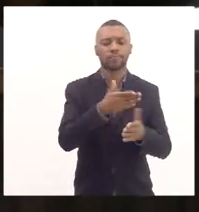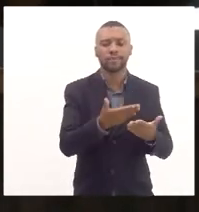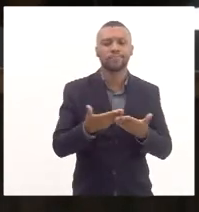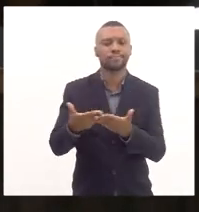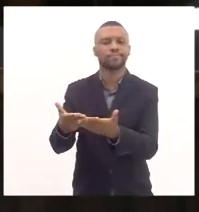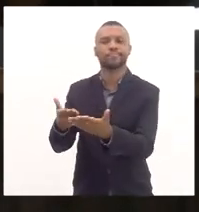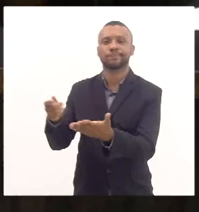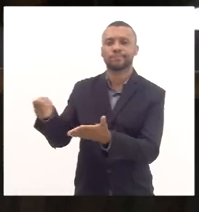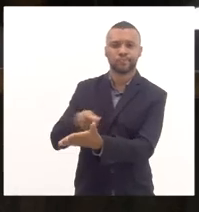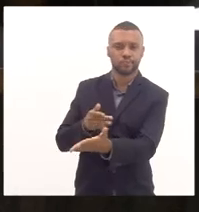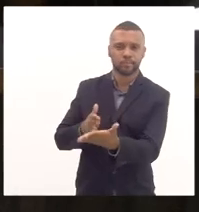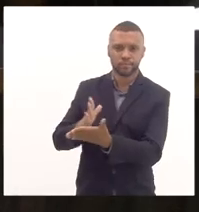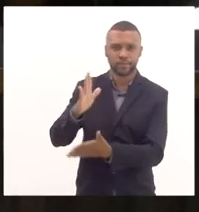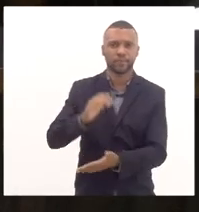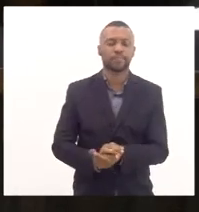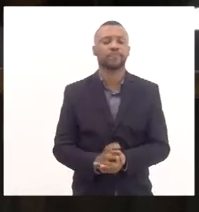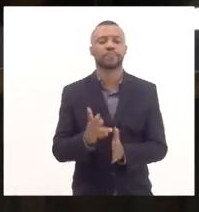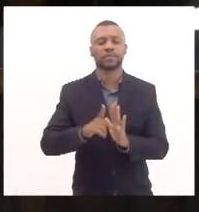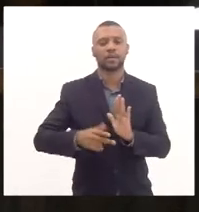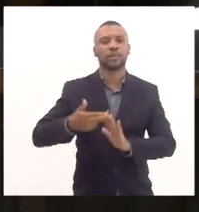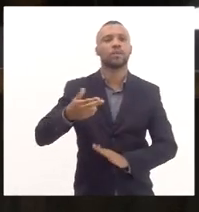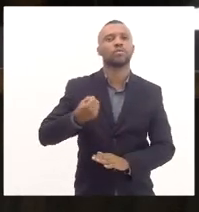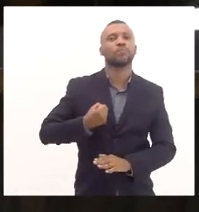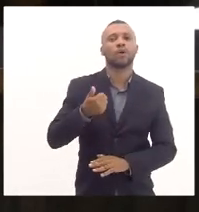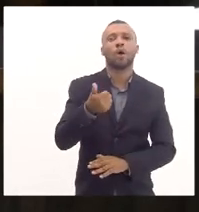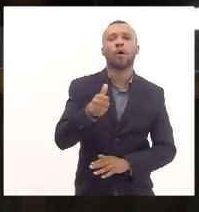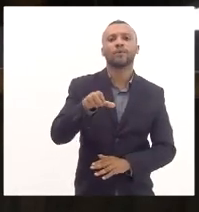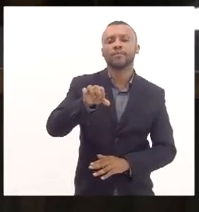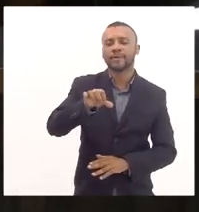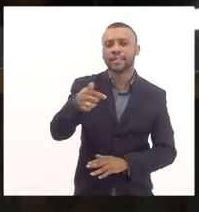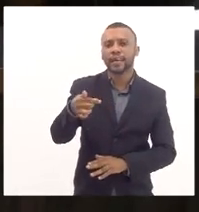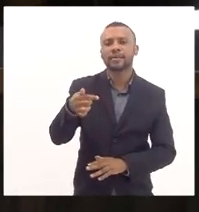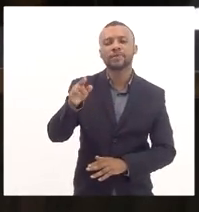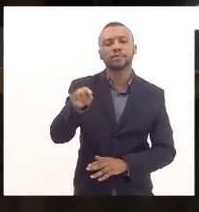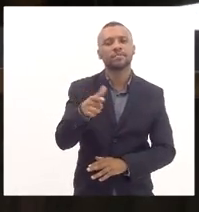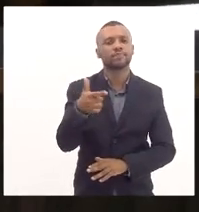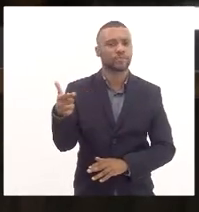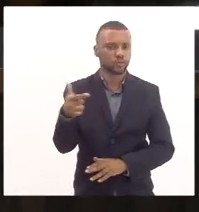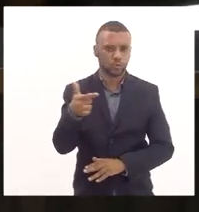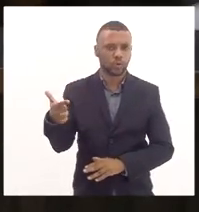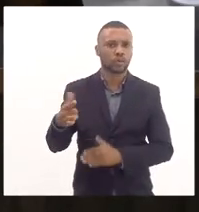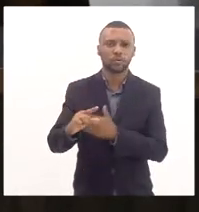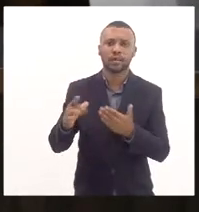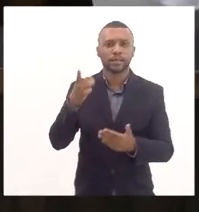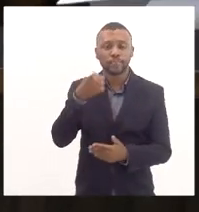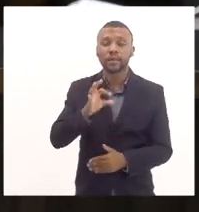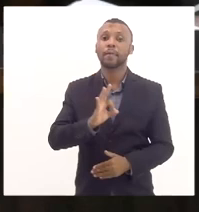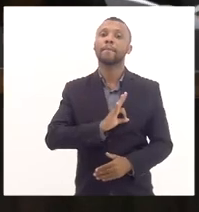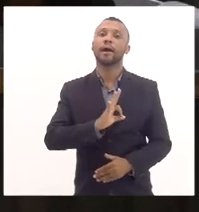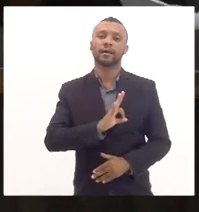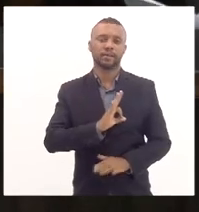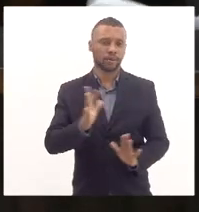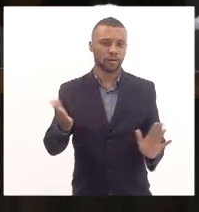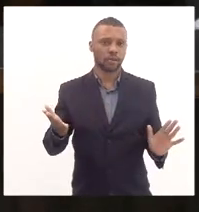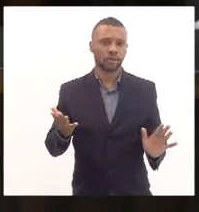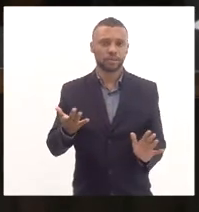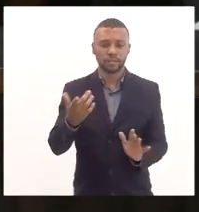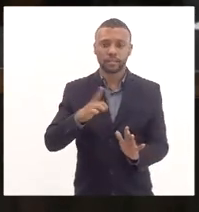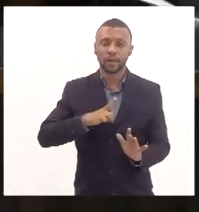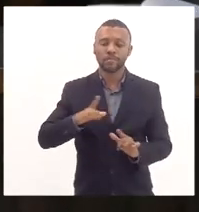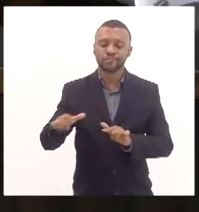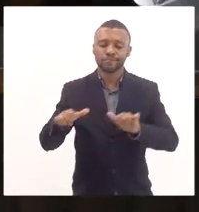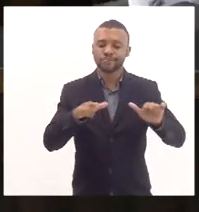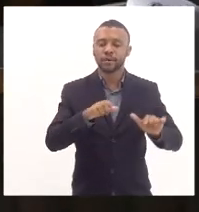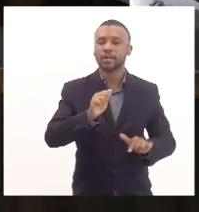promulgação pode resolução nº 11 9722 de autoria da deputada Martha Rocha concede o